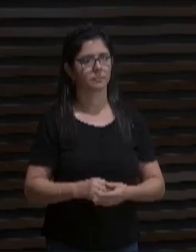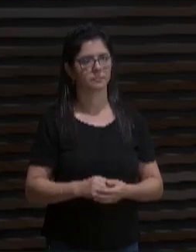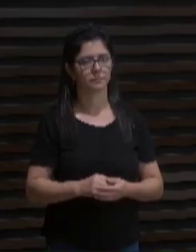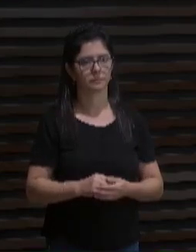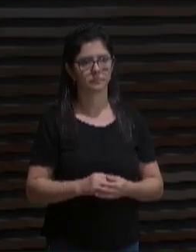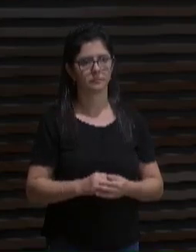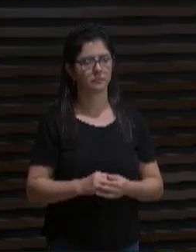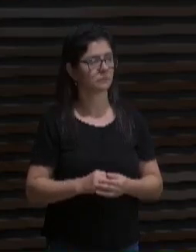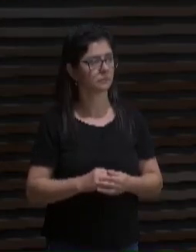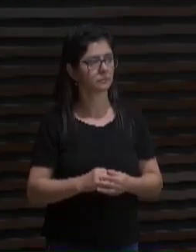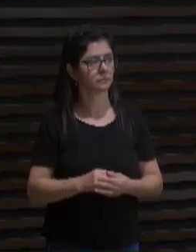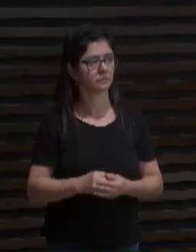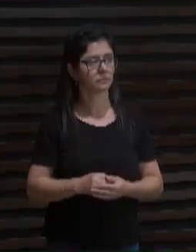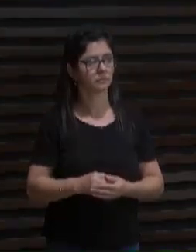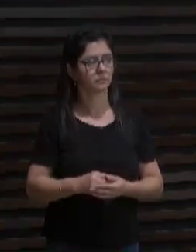entregando o quê, menina?